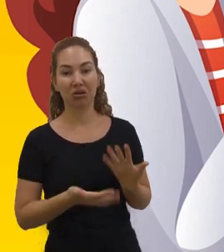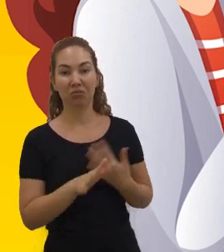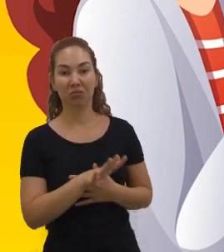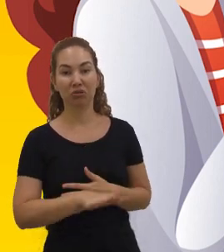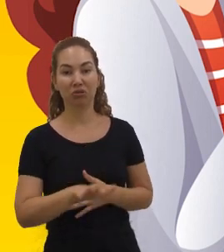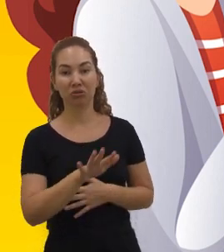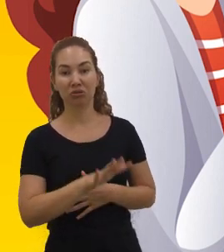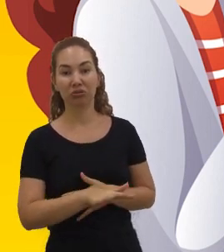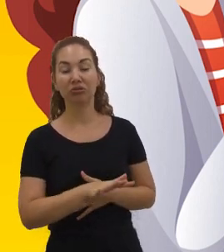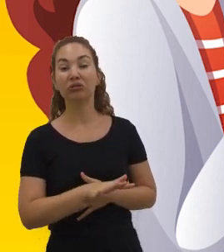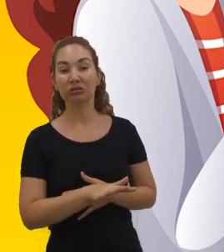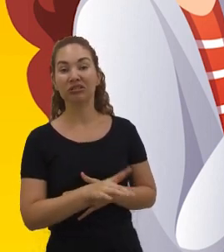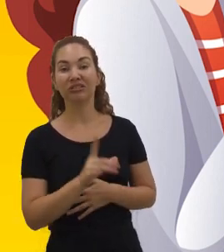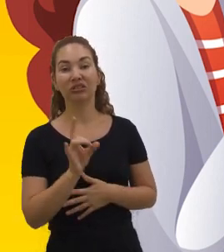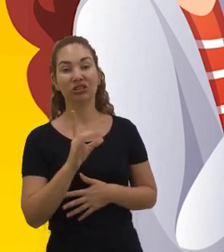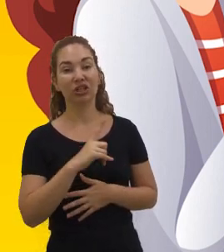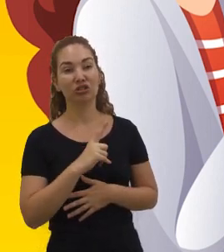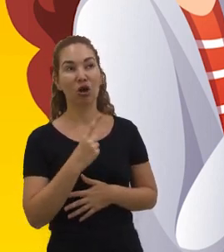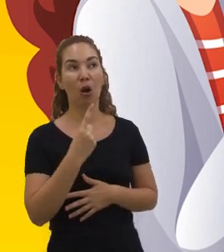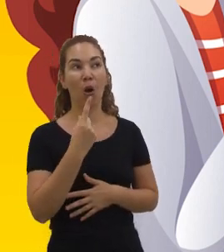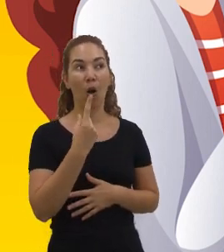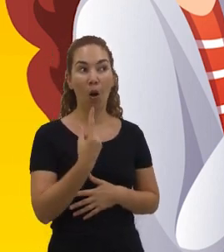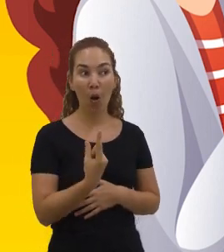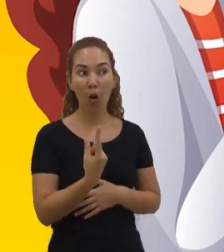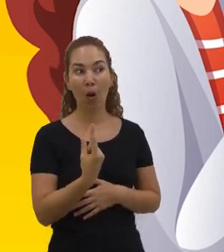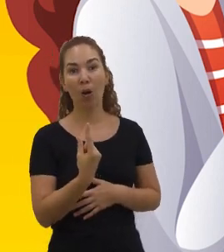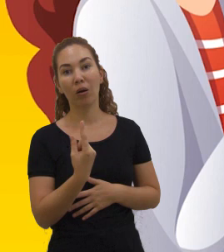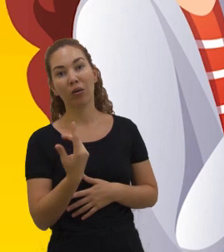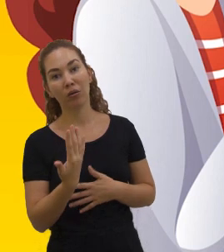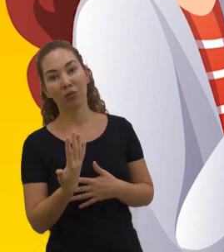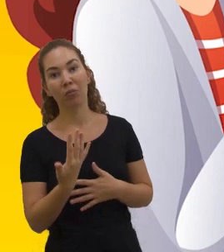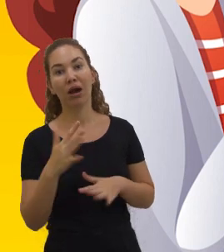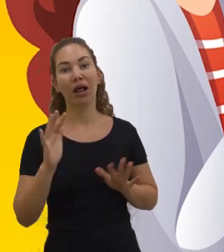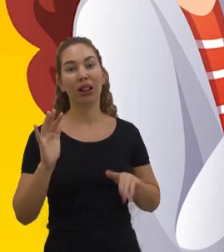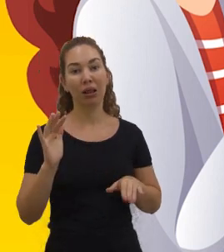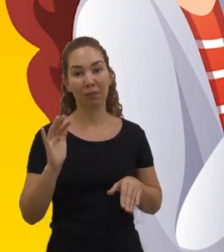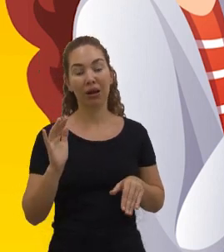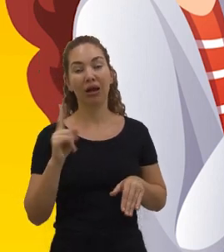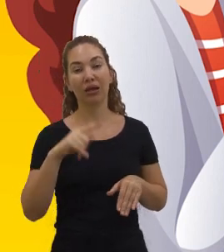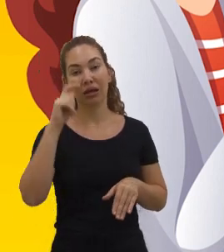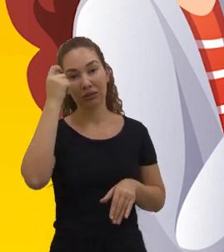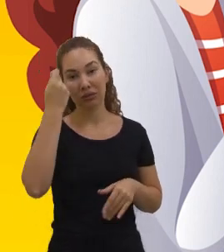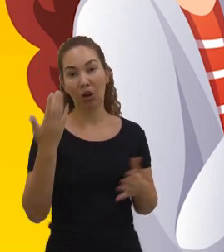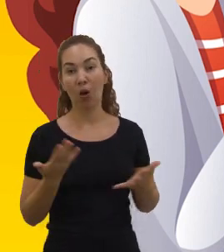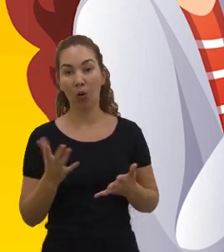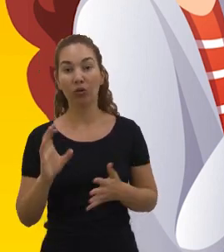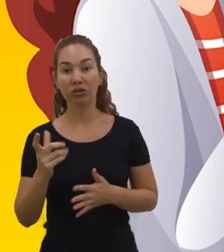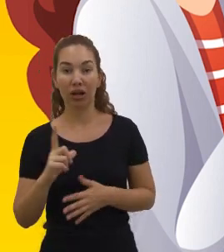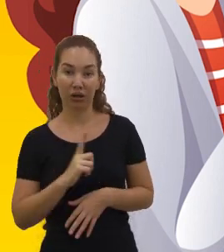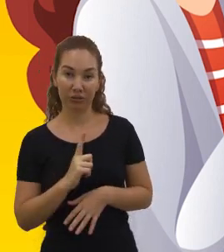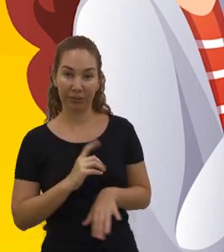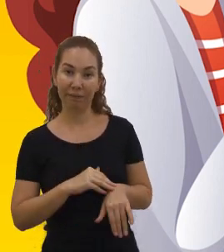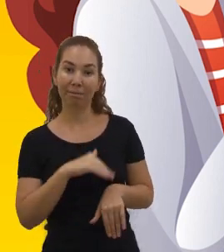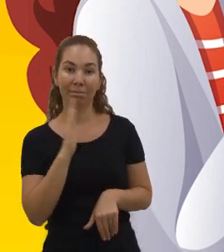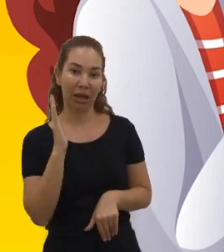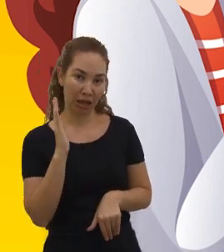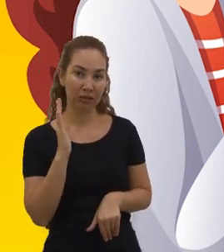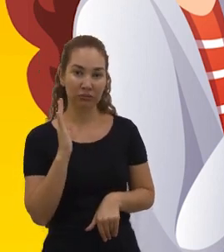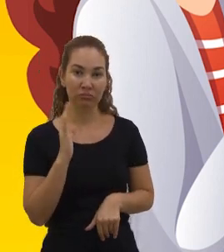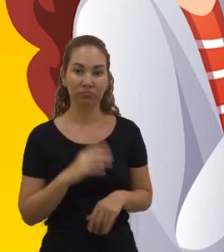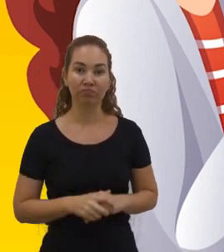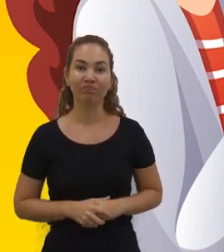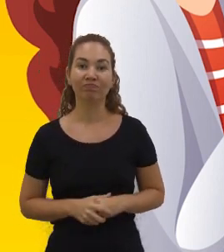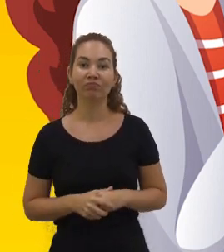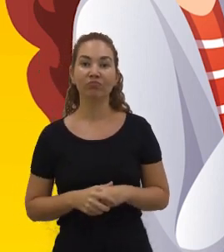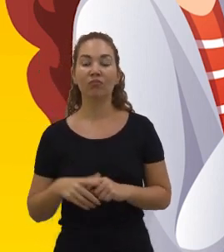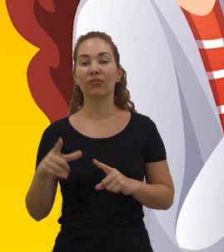a Barbie era colocada, só tinha uma, principalmente quando era na praia, ela era negra. Hoje, claro, existe, né, Sim. vários